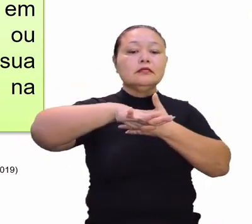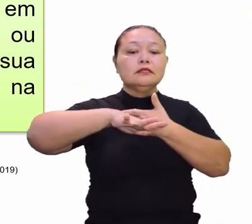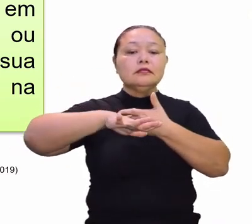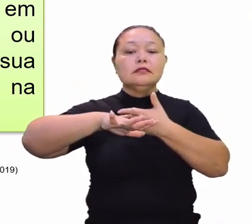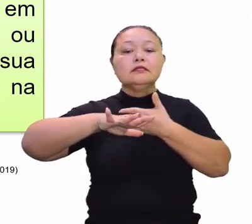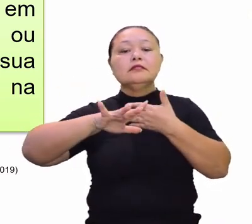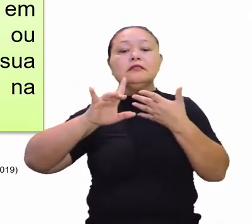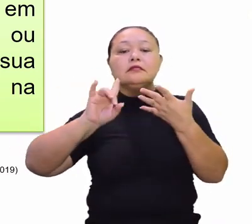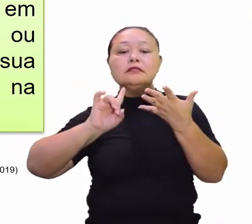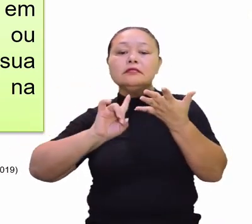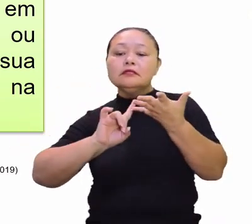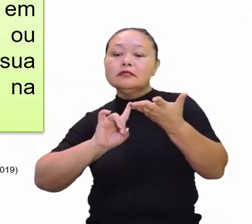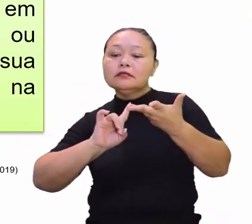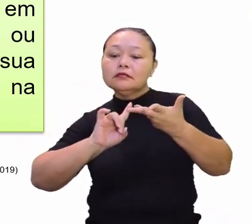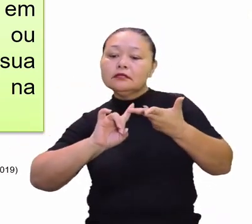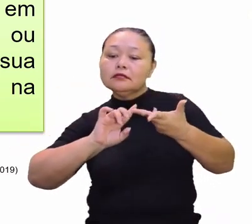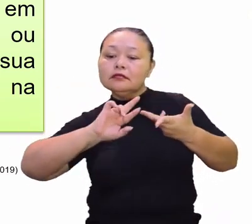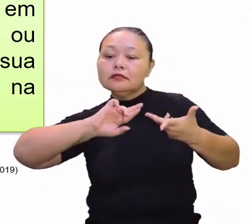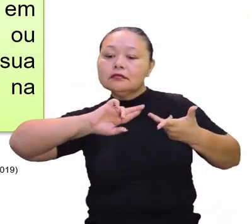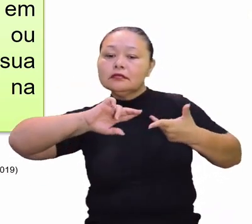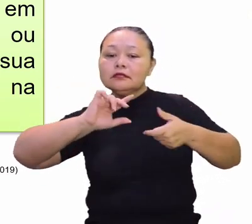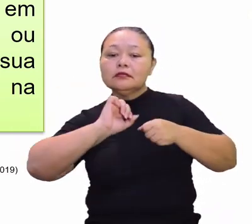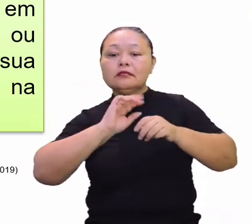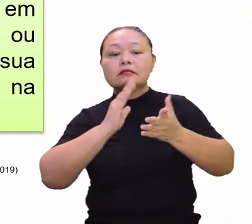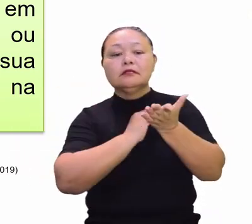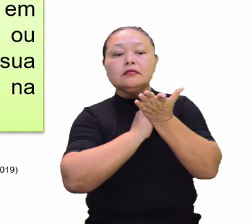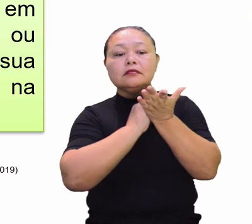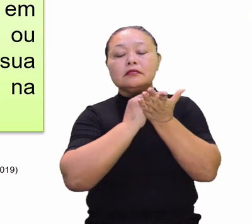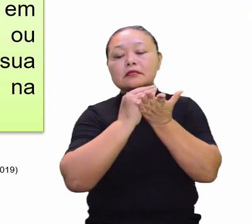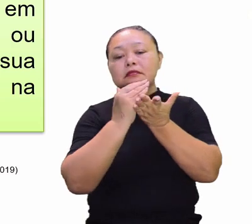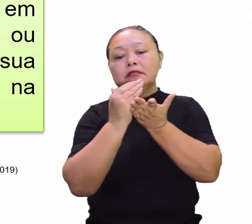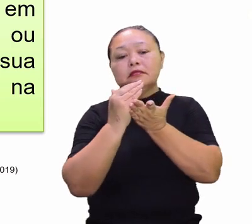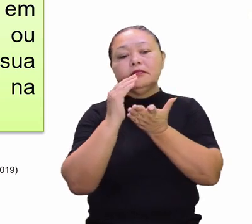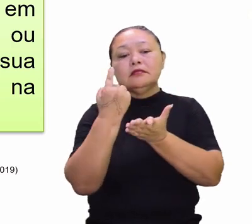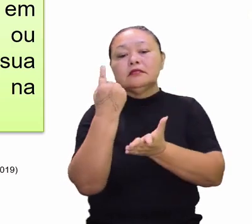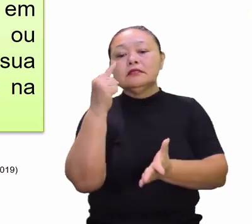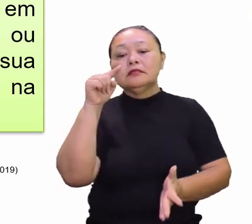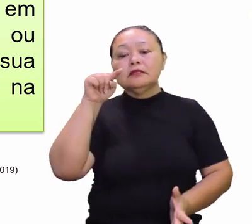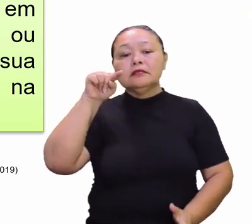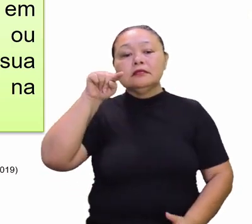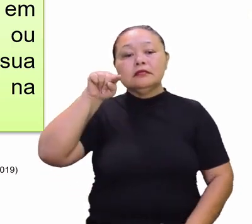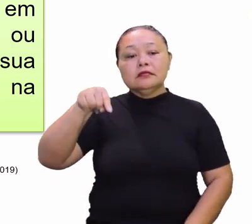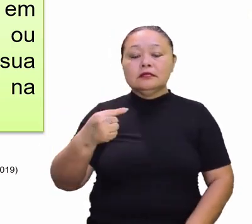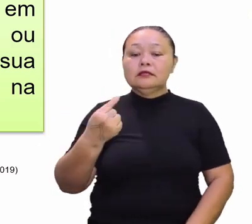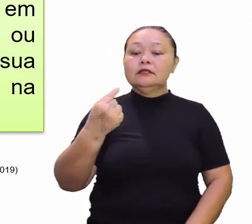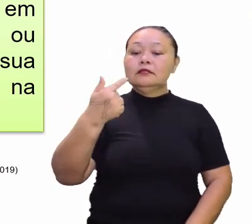geológica policíclica, iniciada a partir de